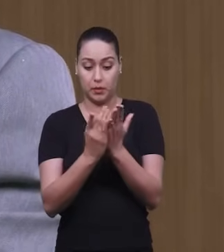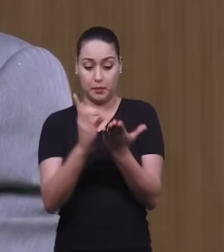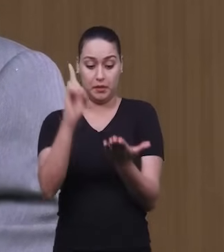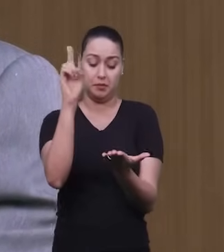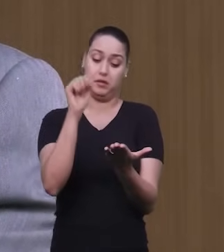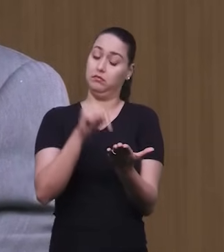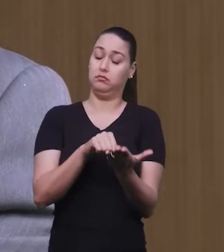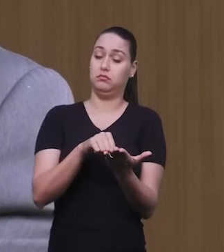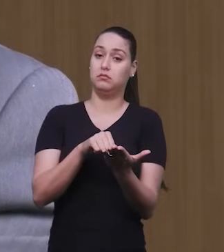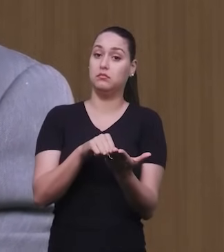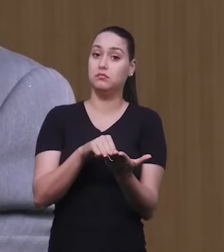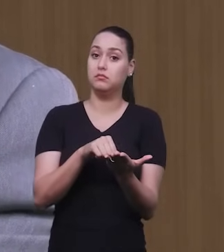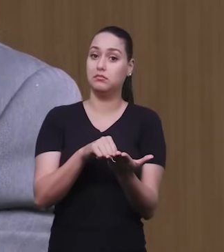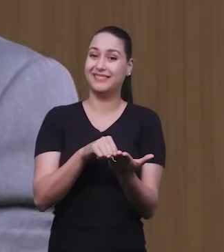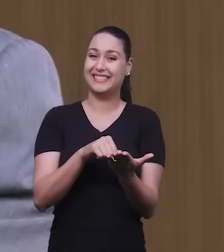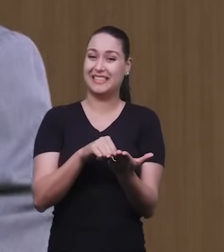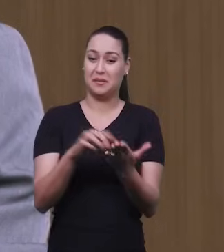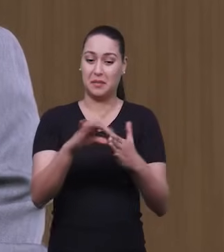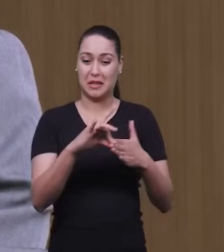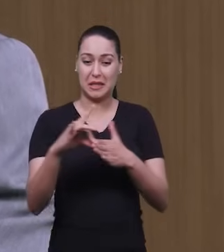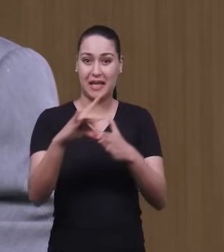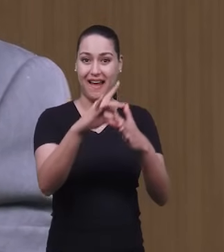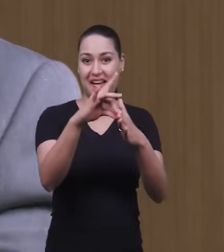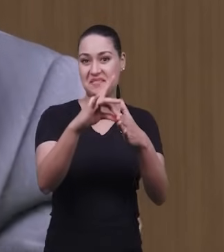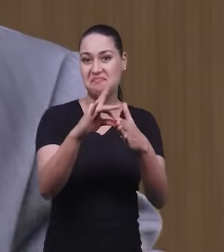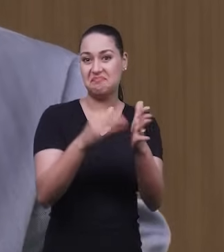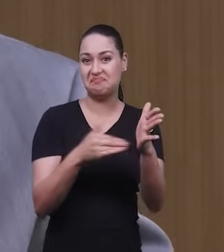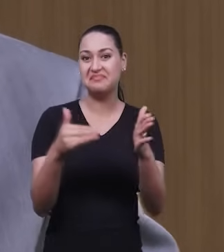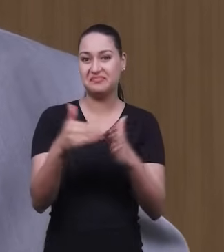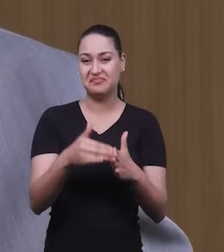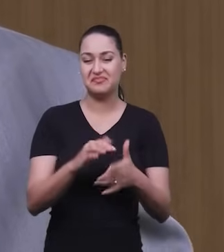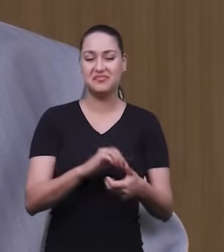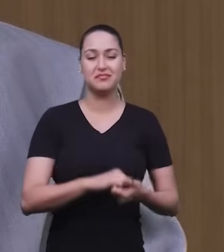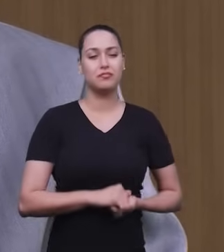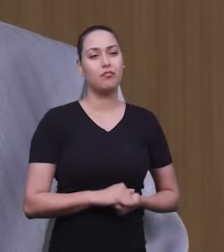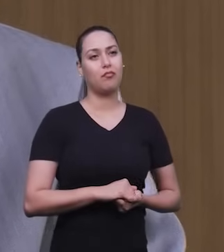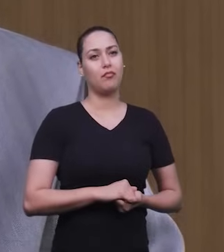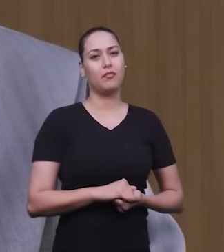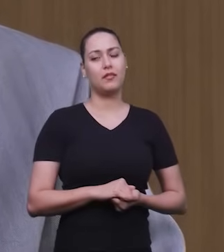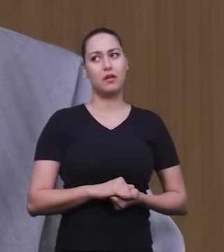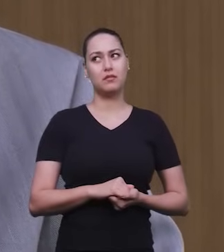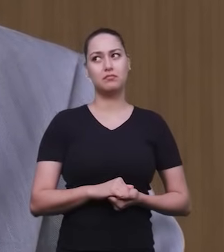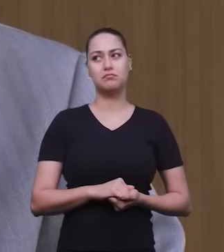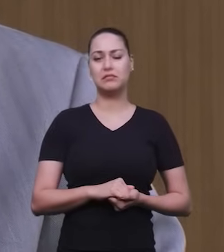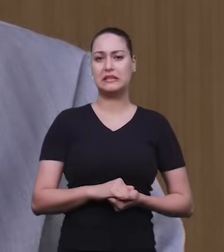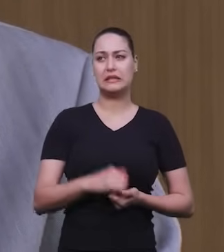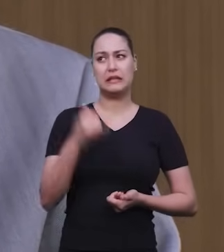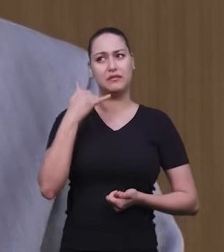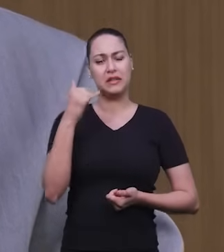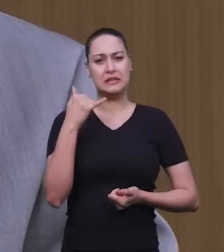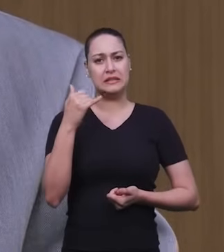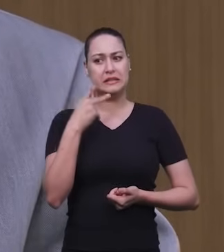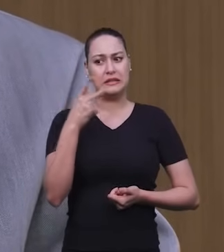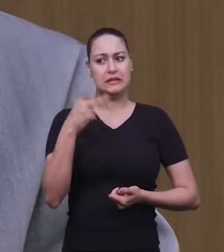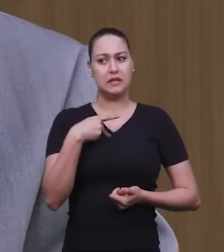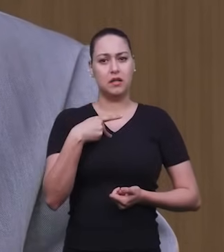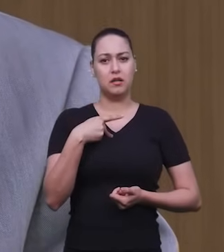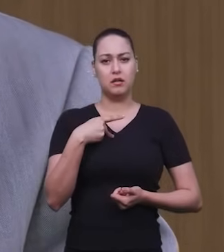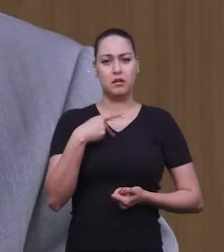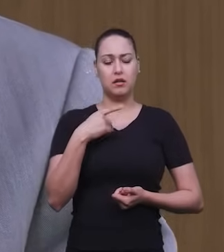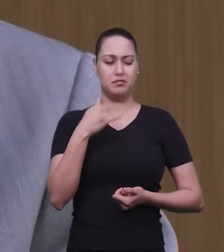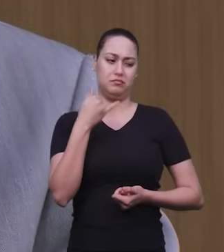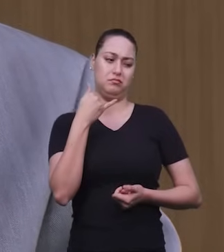É a nosso prumo, né? Gostou, senhor. Aí ela falou, eu falei assim, a senhora não tem doença,